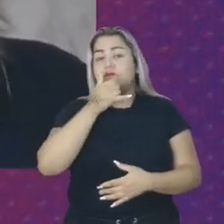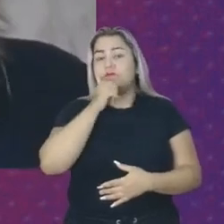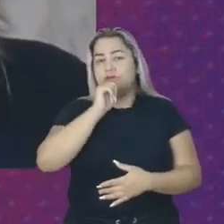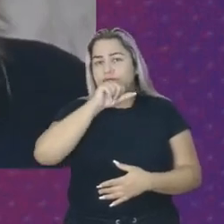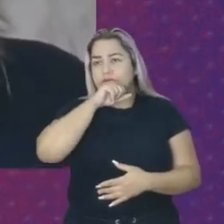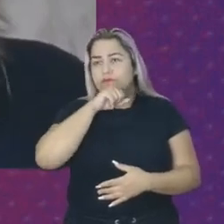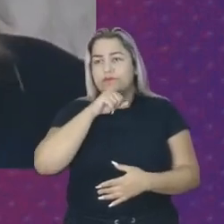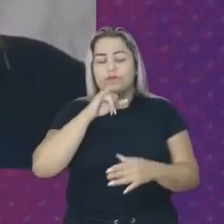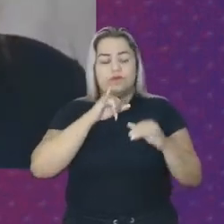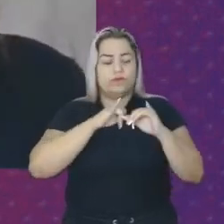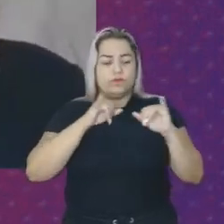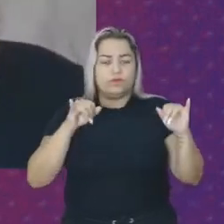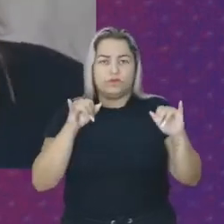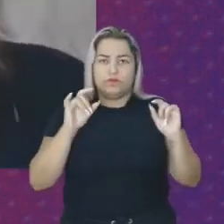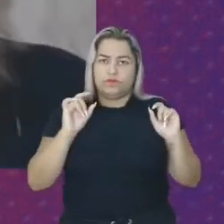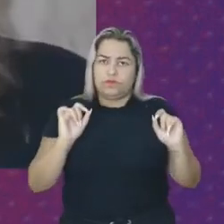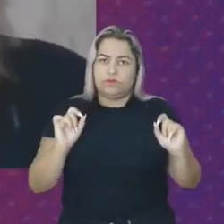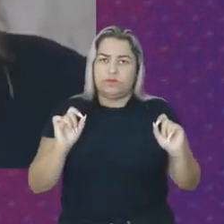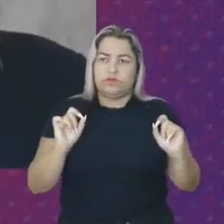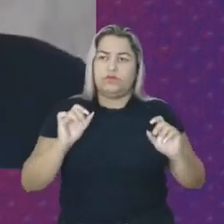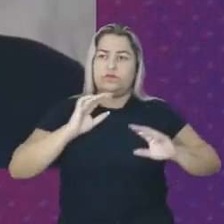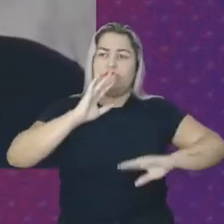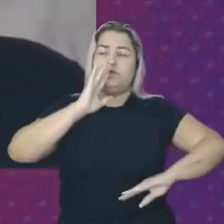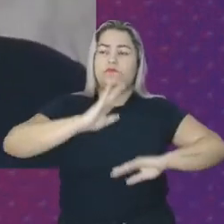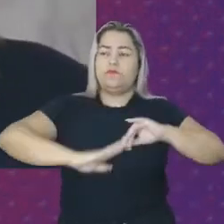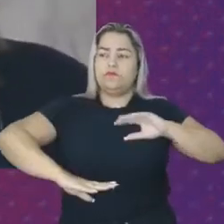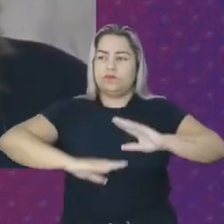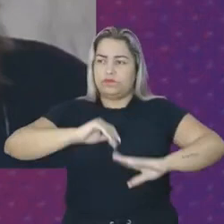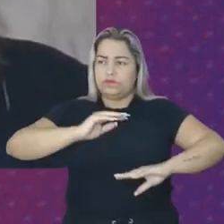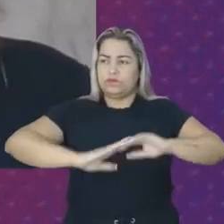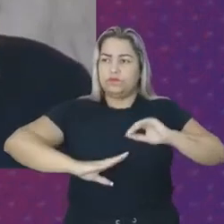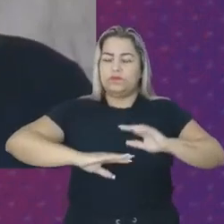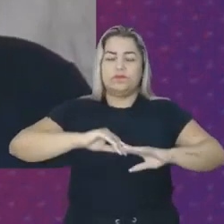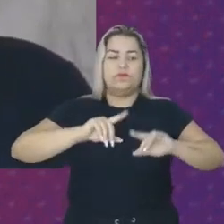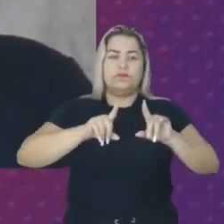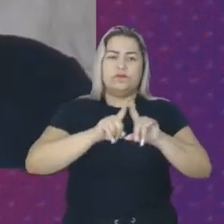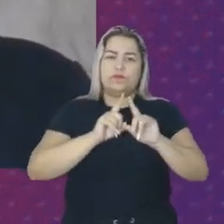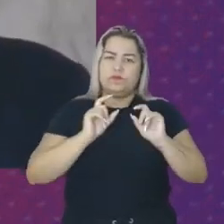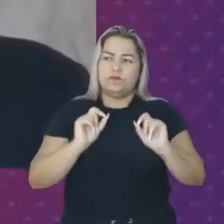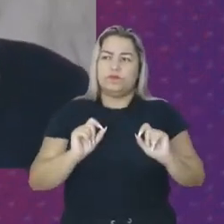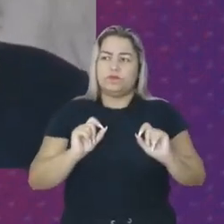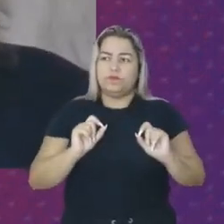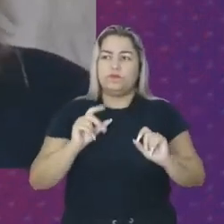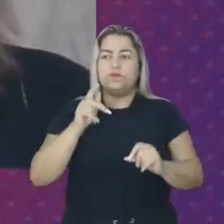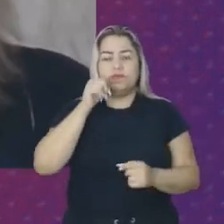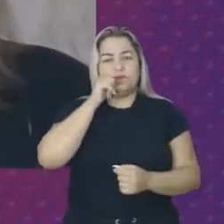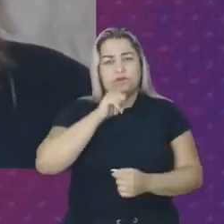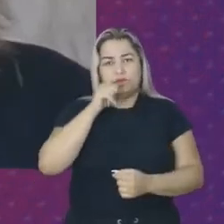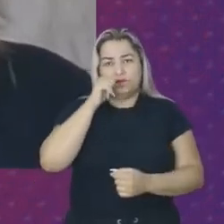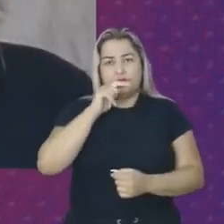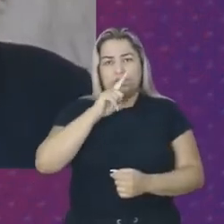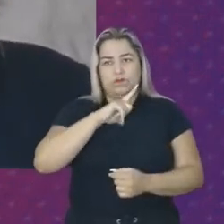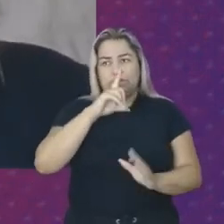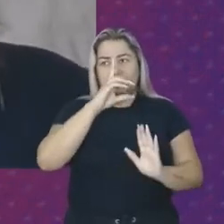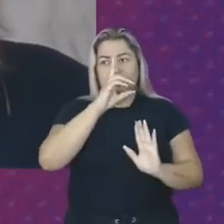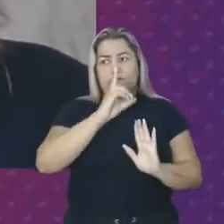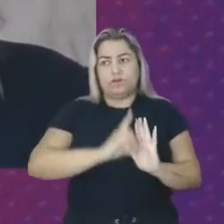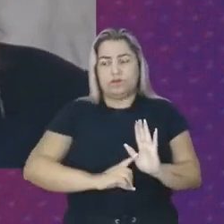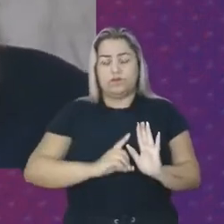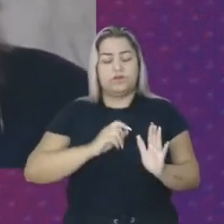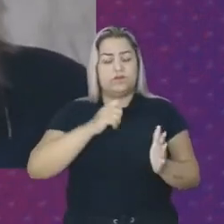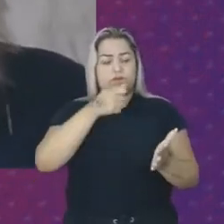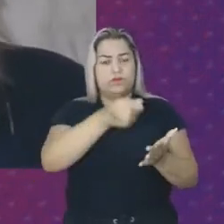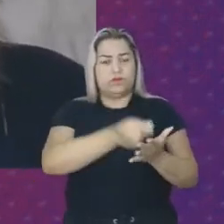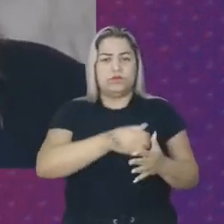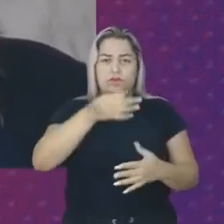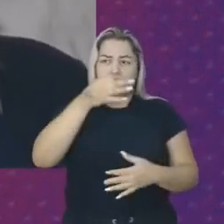informação, quais são os procedimentos a que essa mulher tem direito, garantidos pela